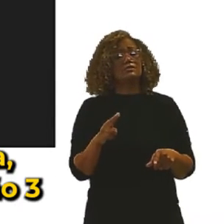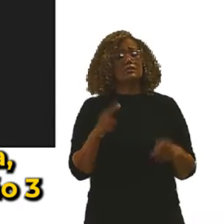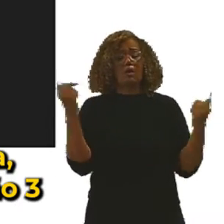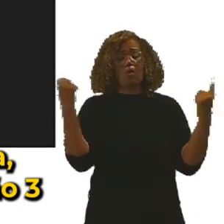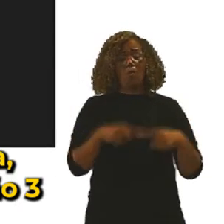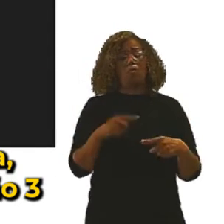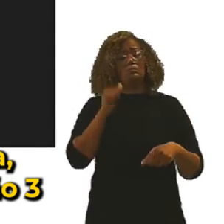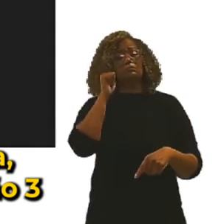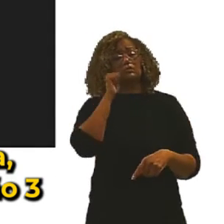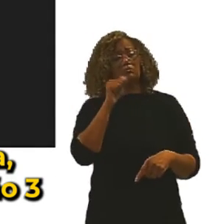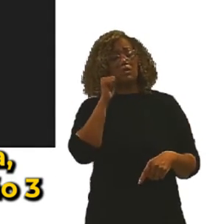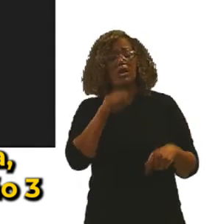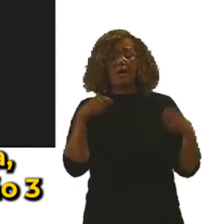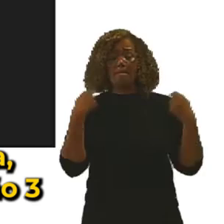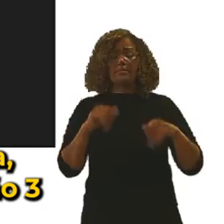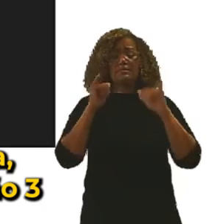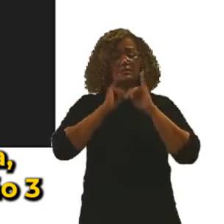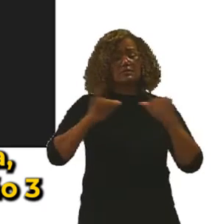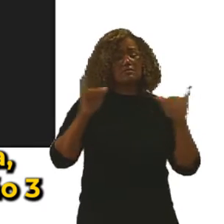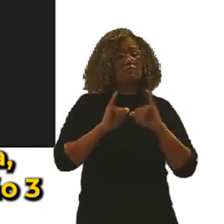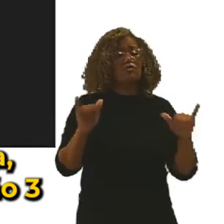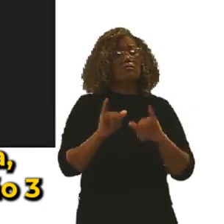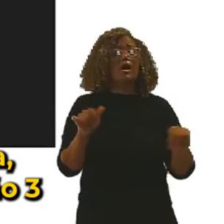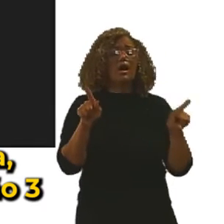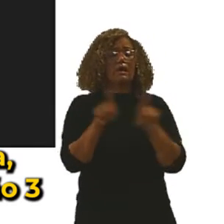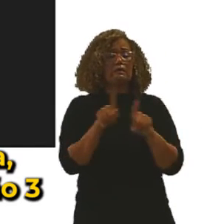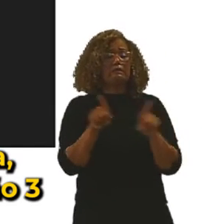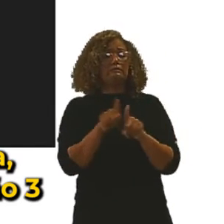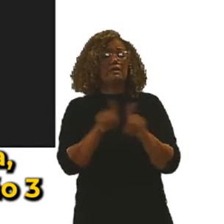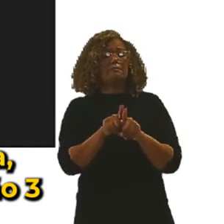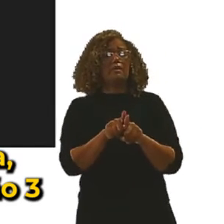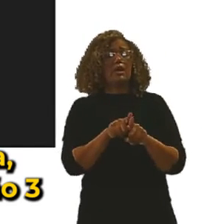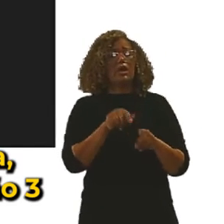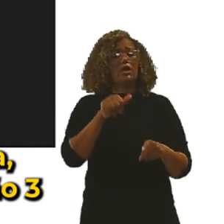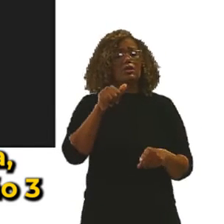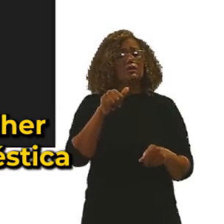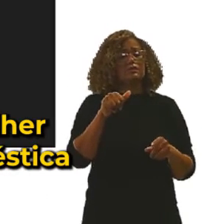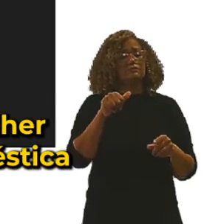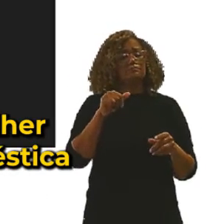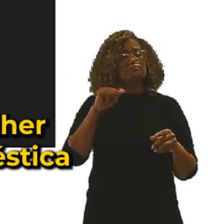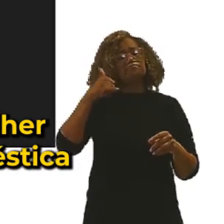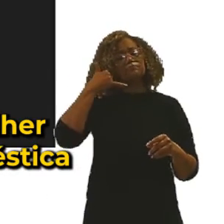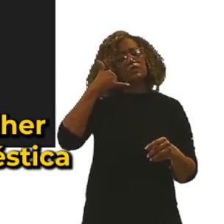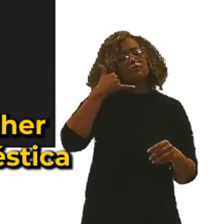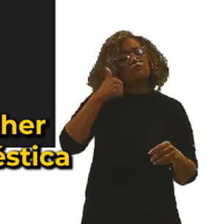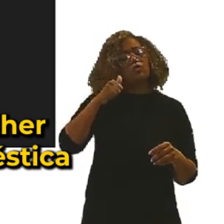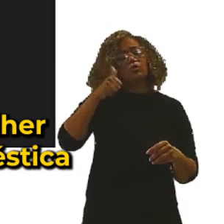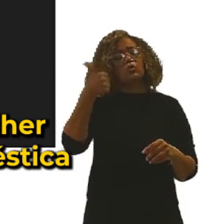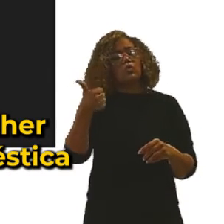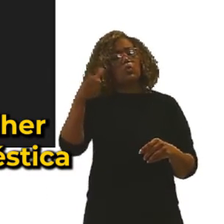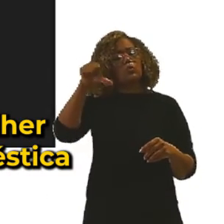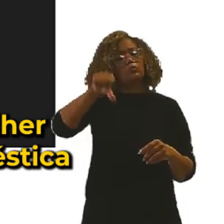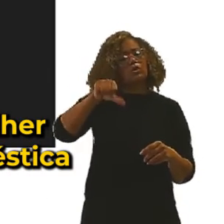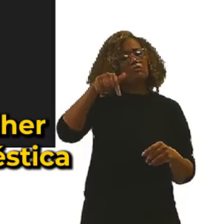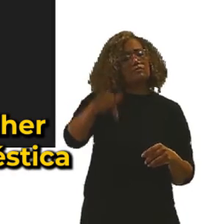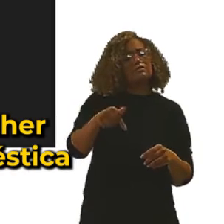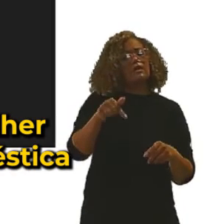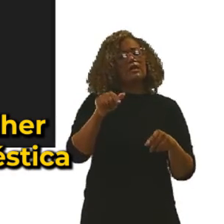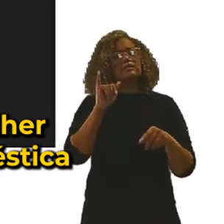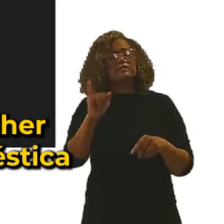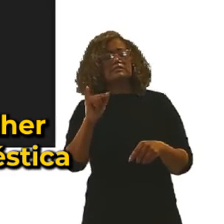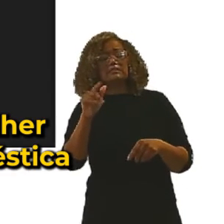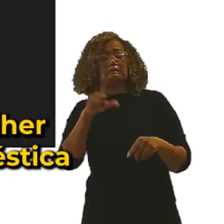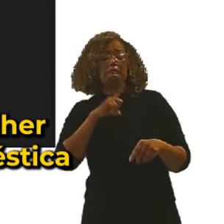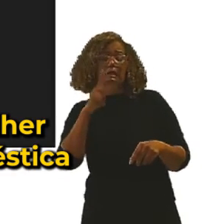pode também ser feita uma denúncia, até mesmo anônima, né? No Disque 197, opção 3, você pode fazer uma denúncia de uma mulher que esteja em situação